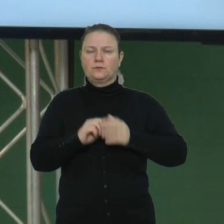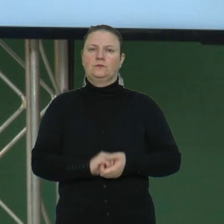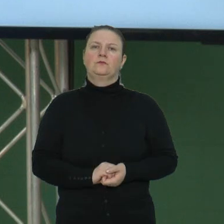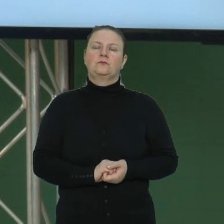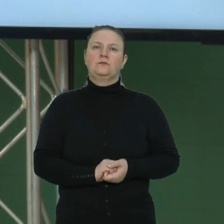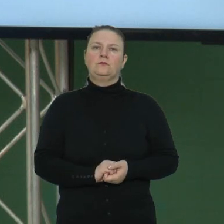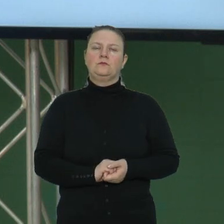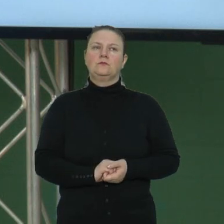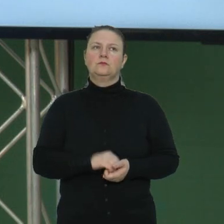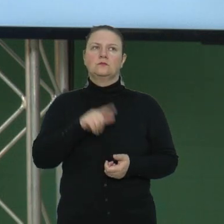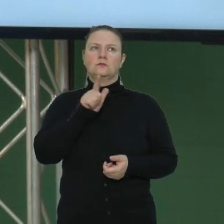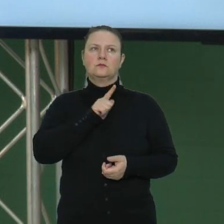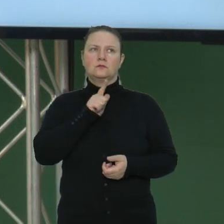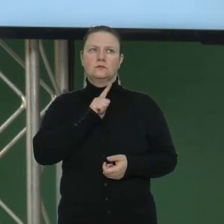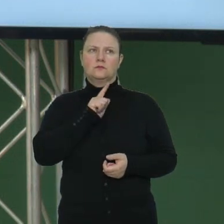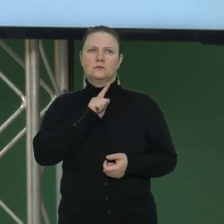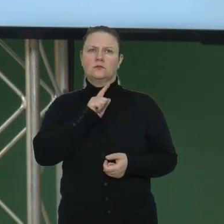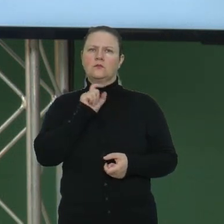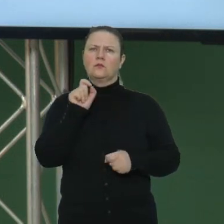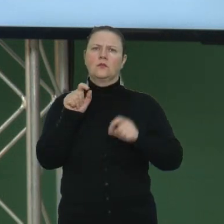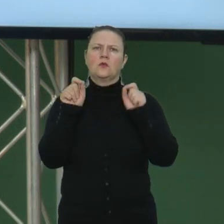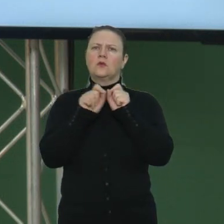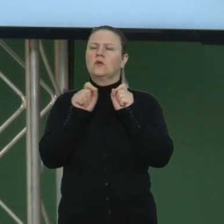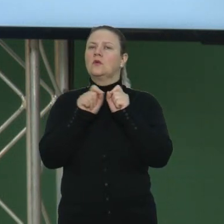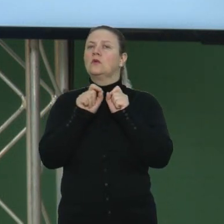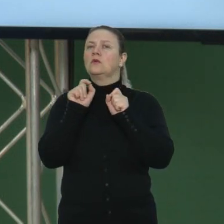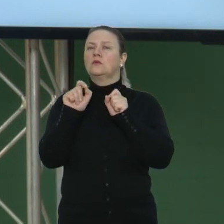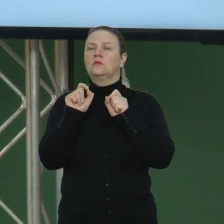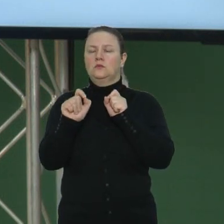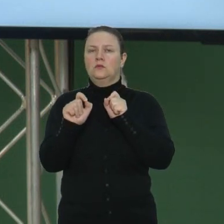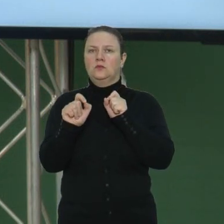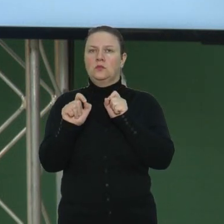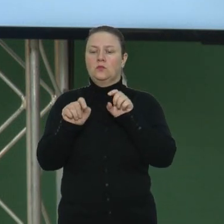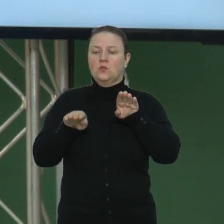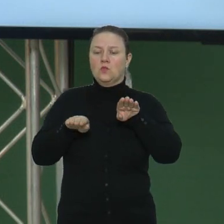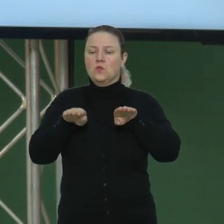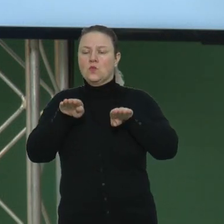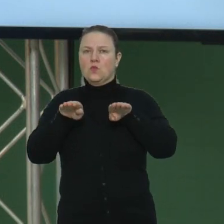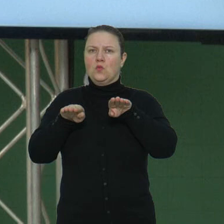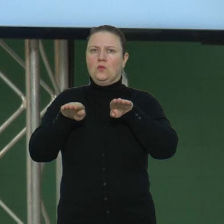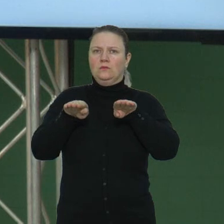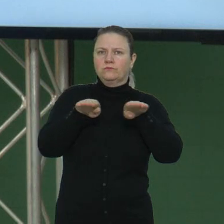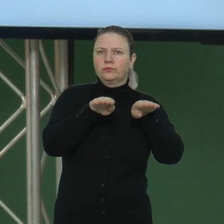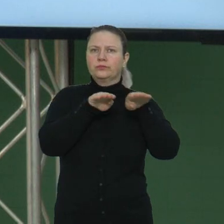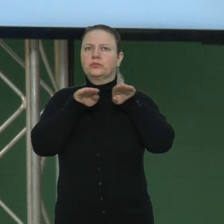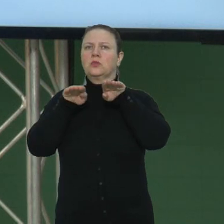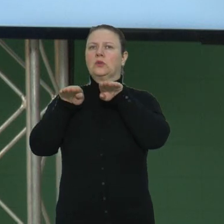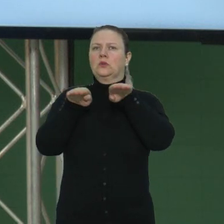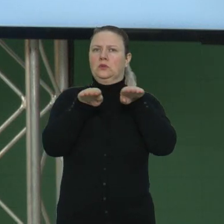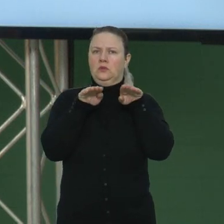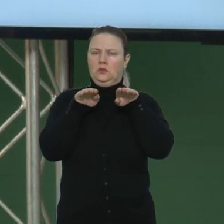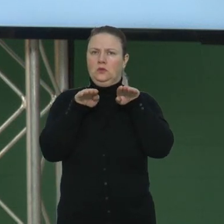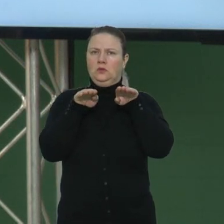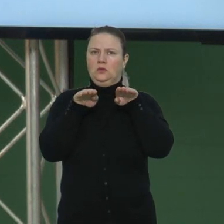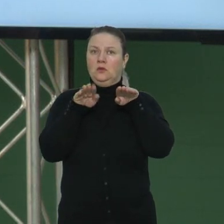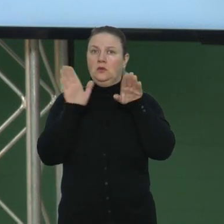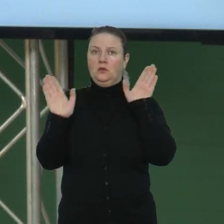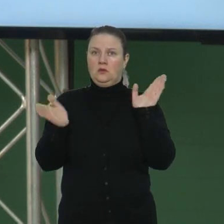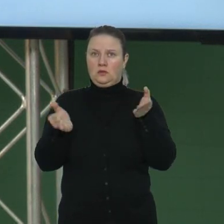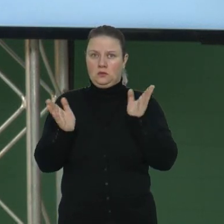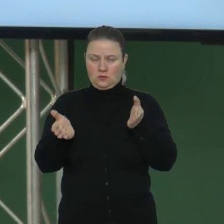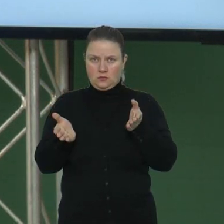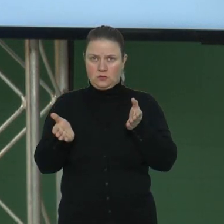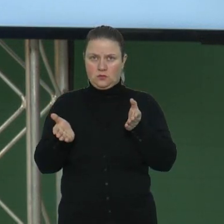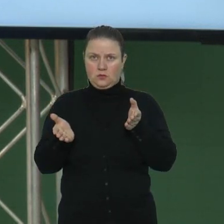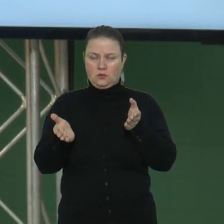quando eu tenho essa relação aqui, o que que eu preciso resolver? Eu preciso fazer um equilíbrio entre ela, encontrando, né? Isolando a minha incógnita aqui.